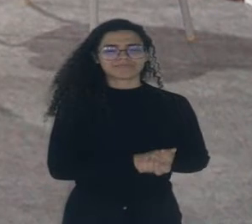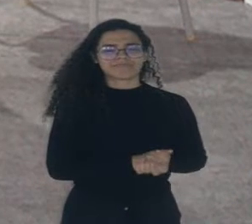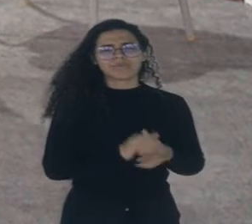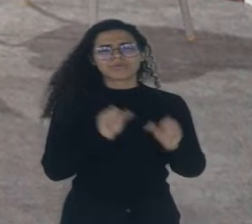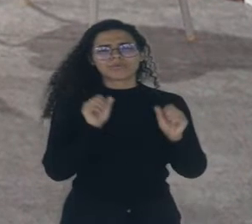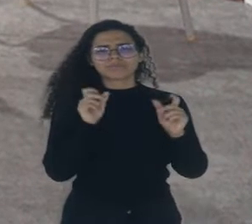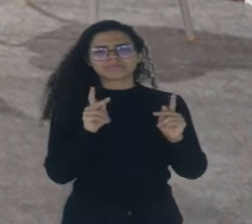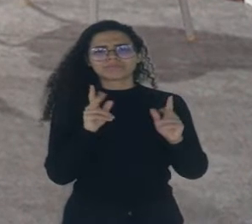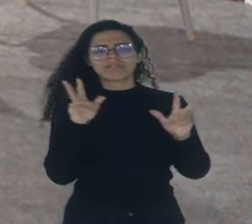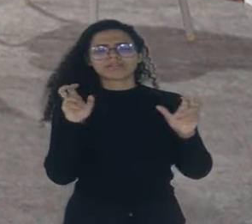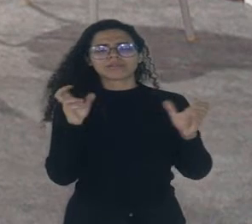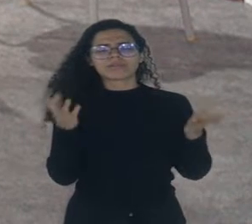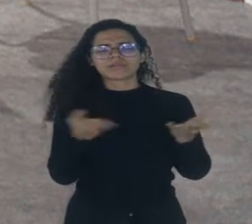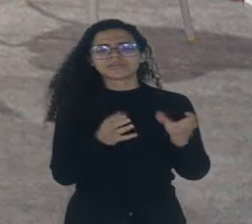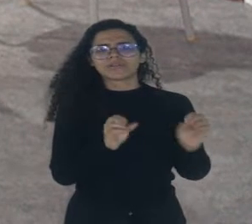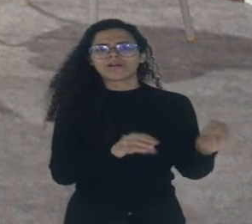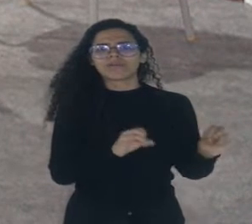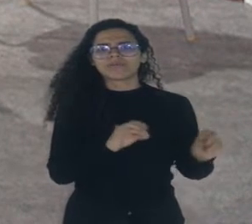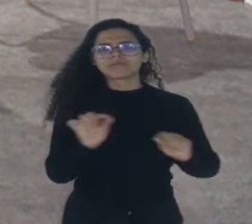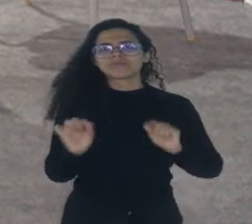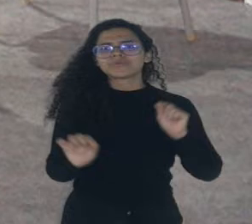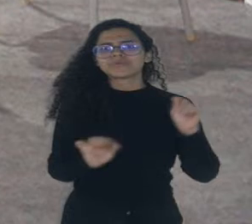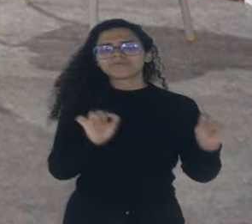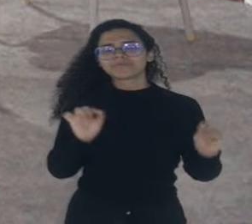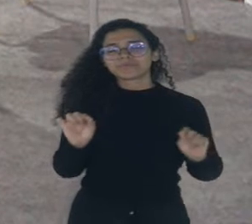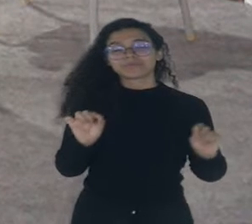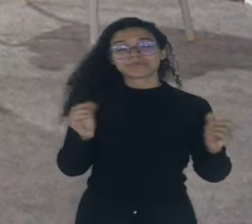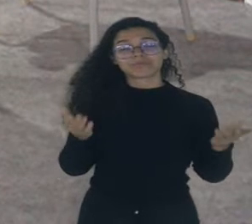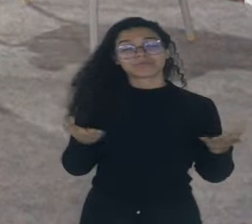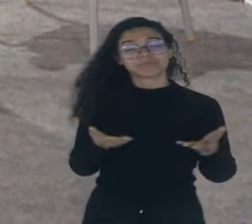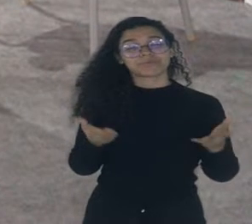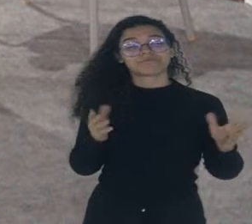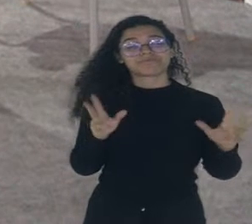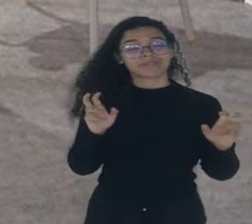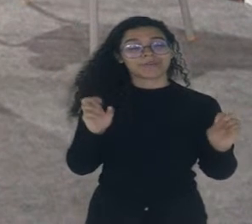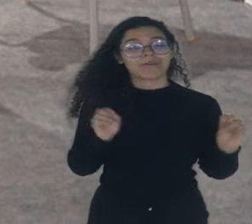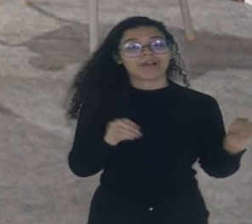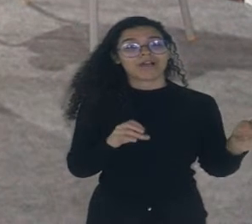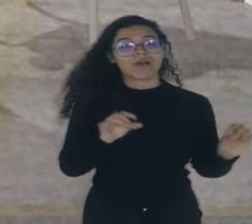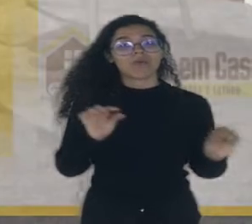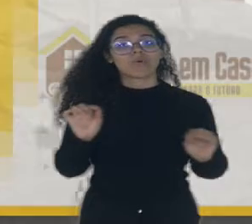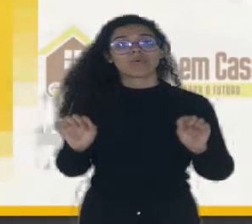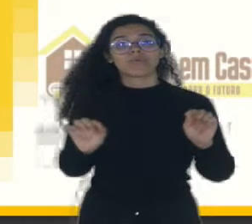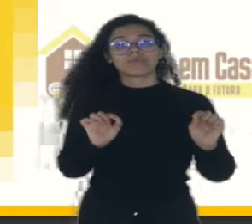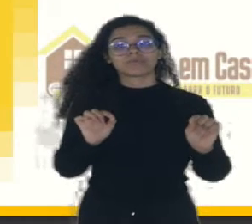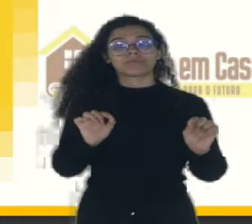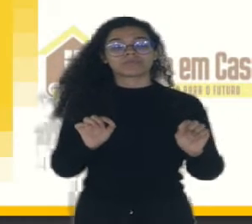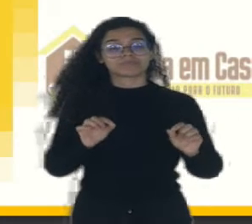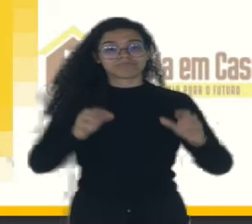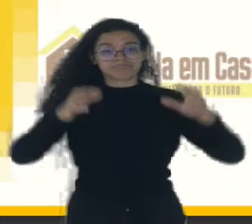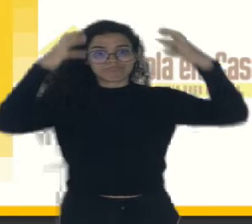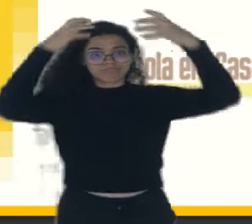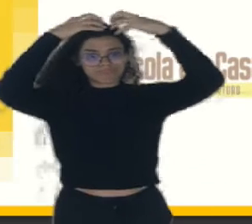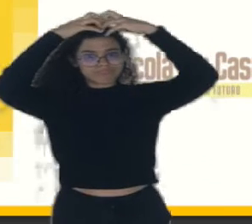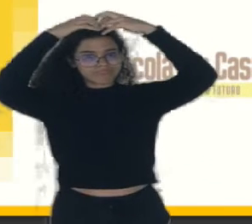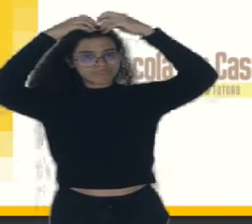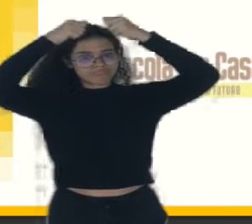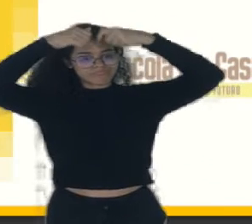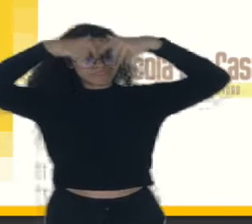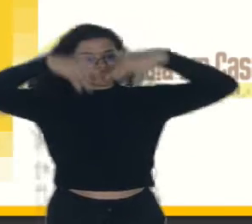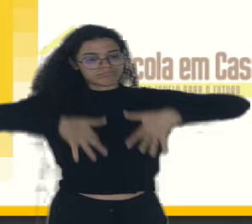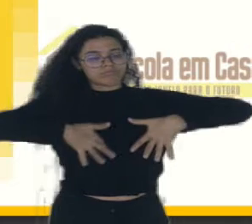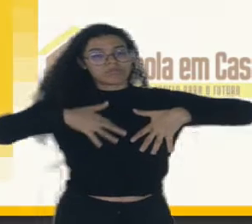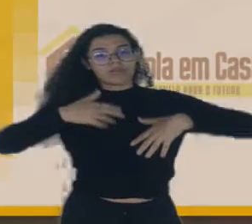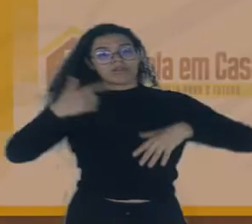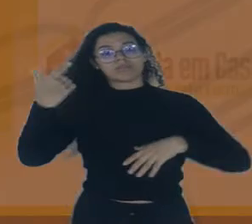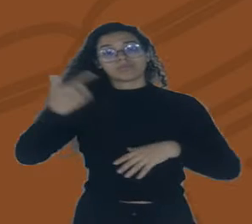professor. Qual é o tema da nossa aula para hoje? O tema da nossa aula para hoje consiste em Sistema Nervoso, parte 2. Ou